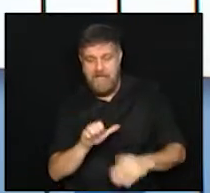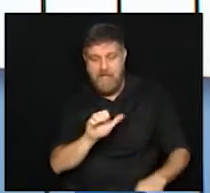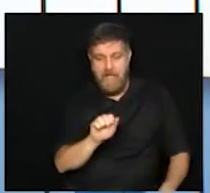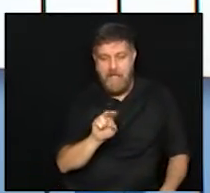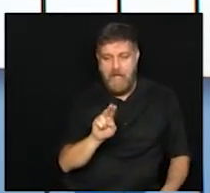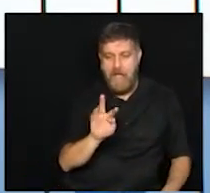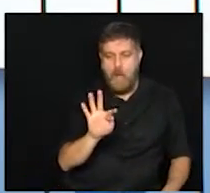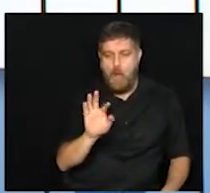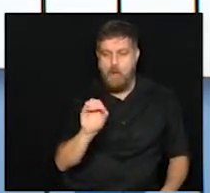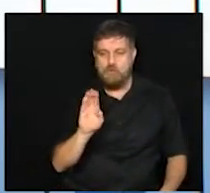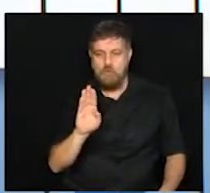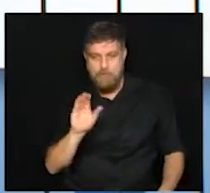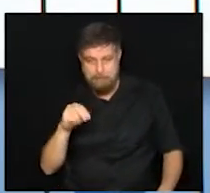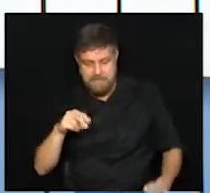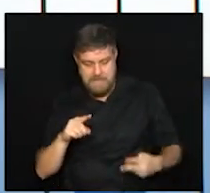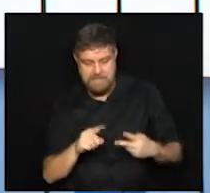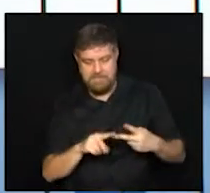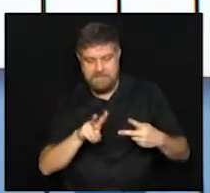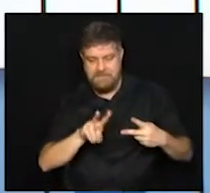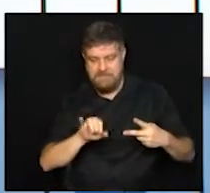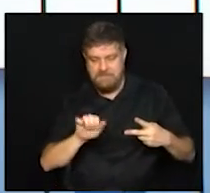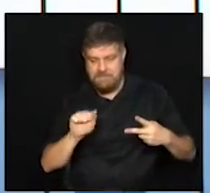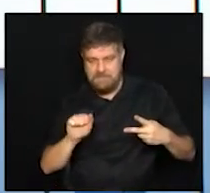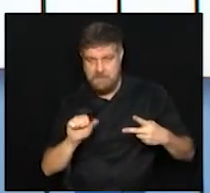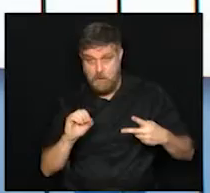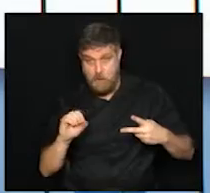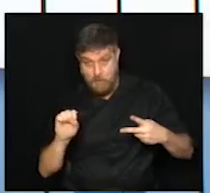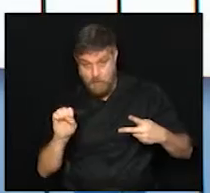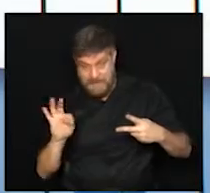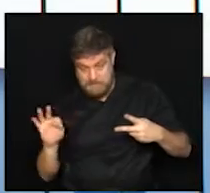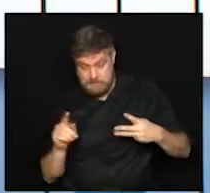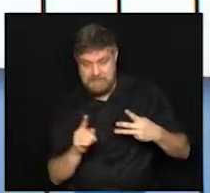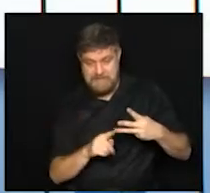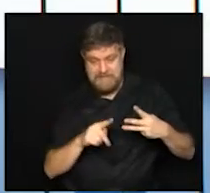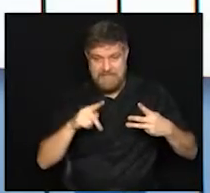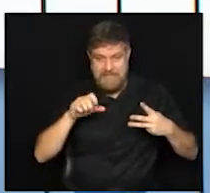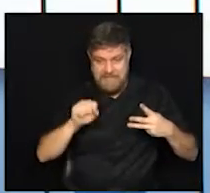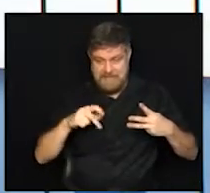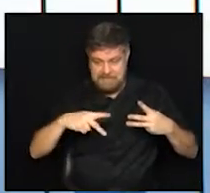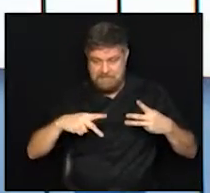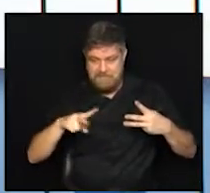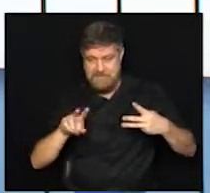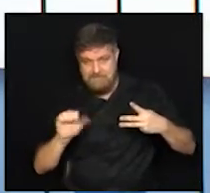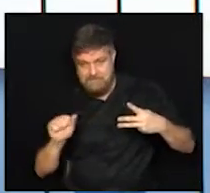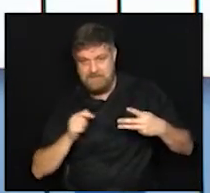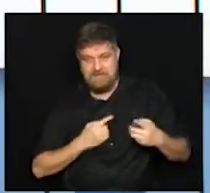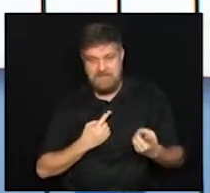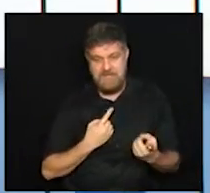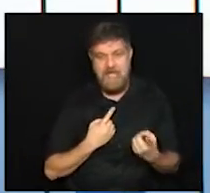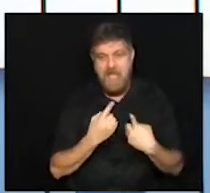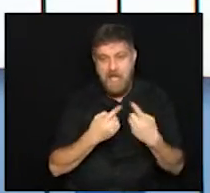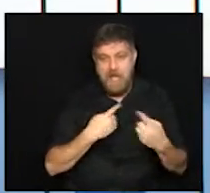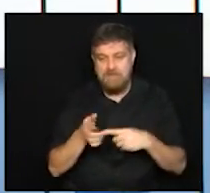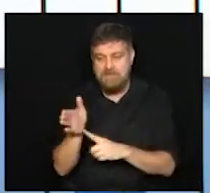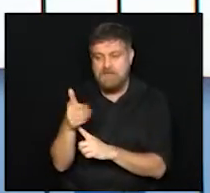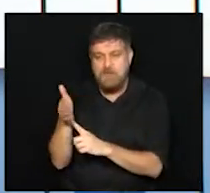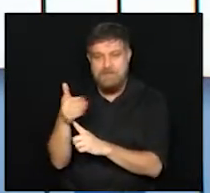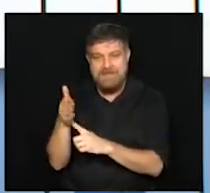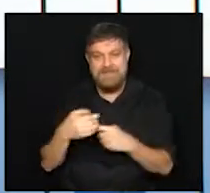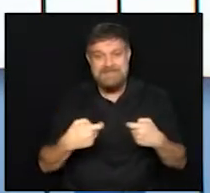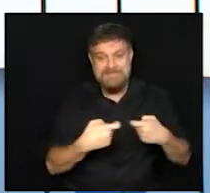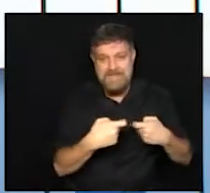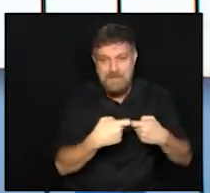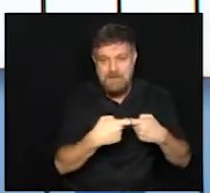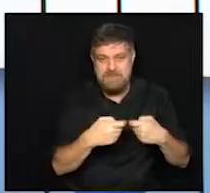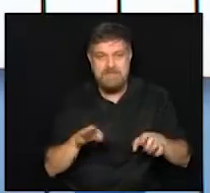Autoban, Via Oeste e SP Vias, entre elas a Rodovia dos Bandeirantes, Anhanguera, que passa aqui na região de